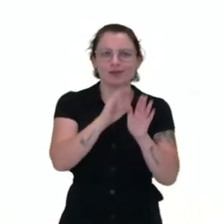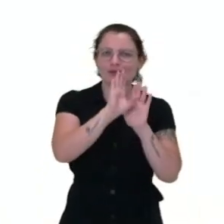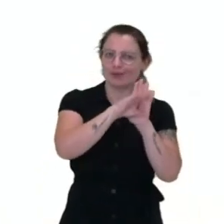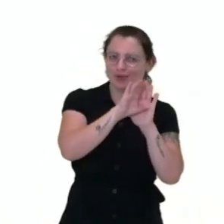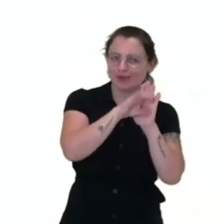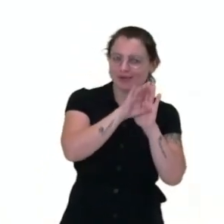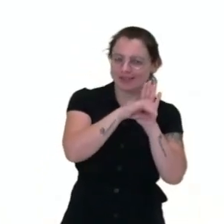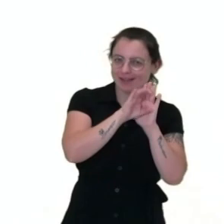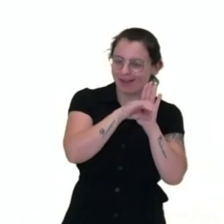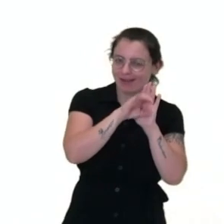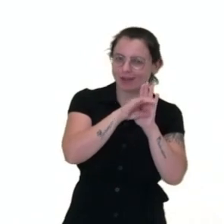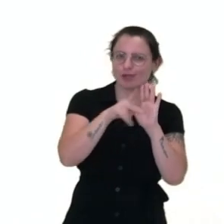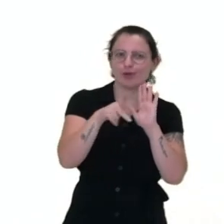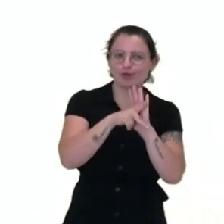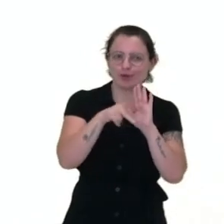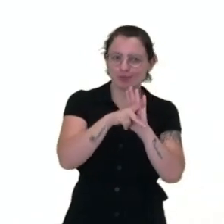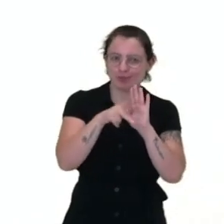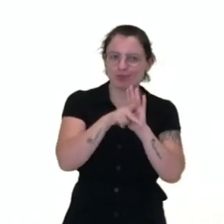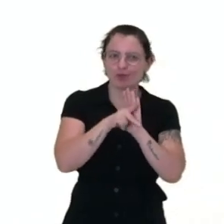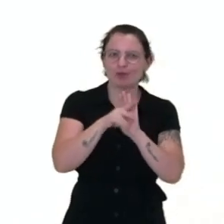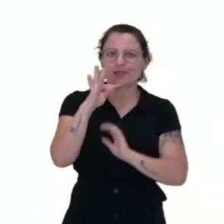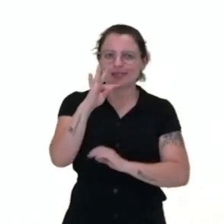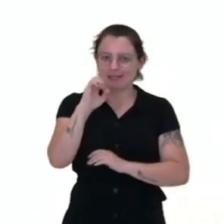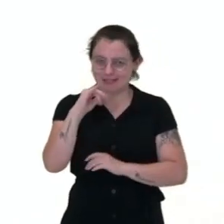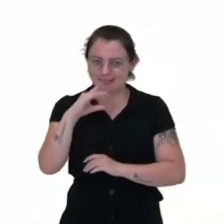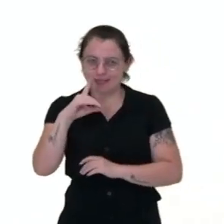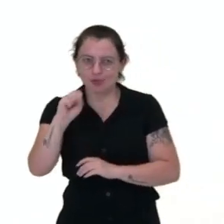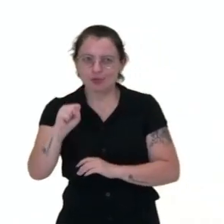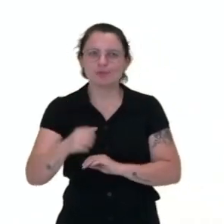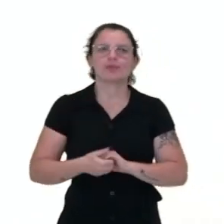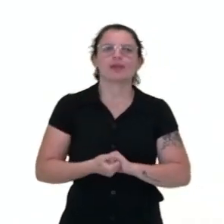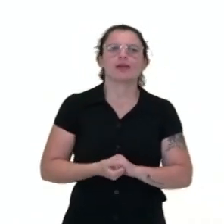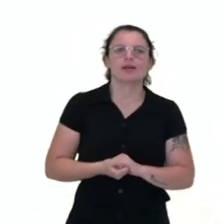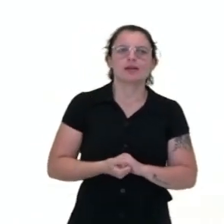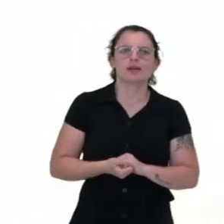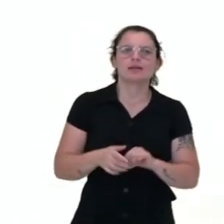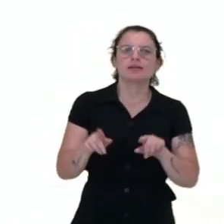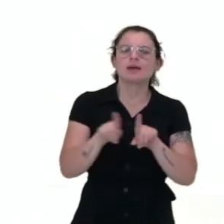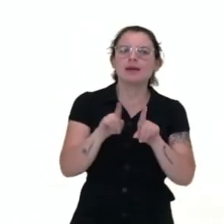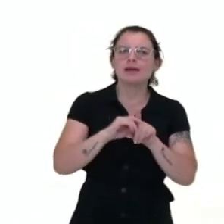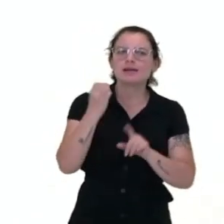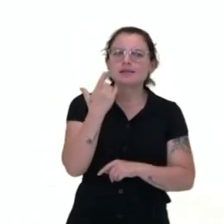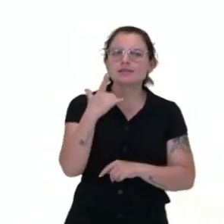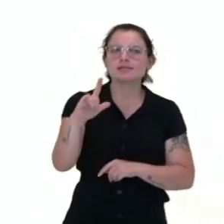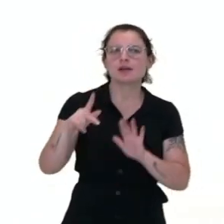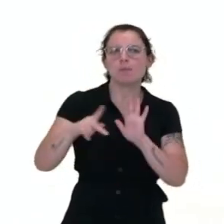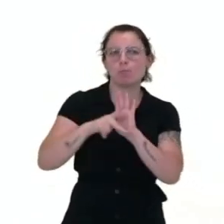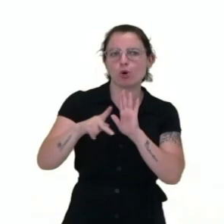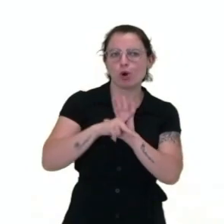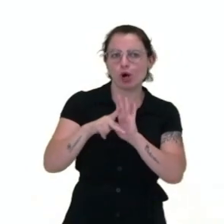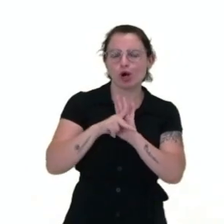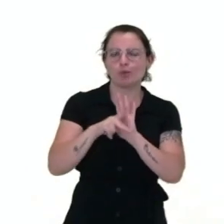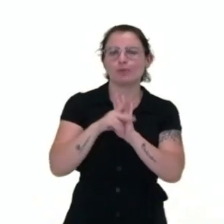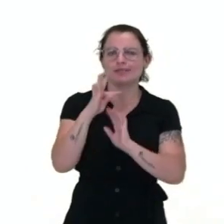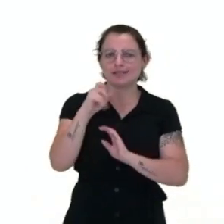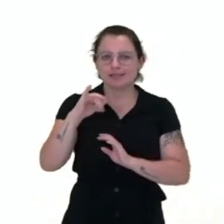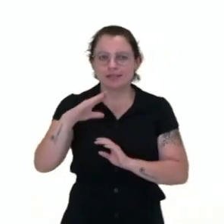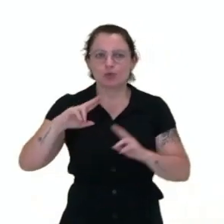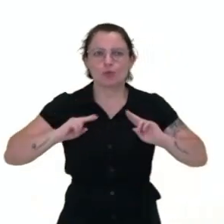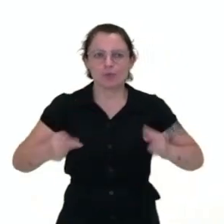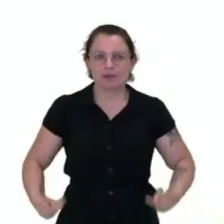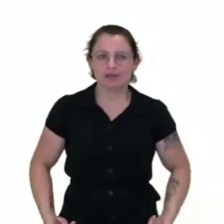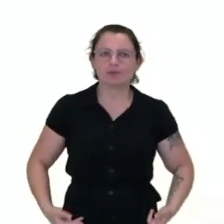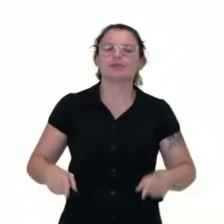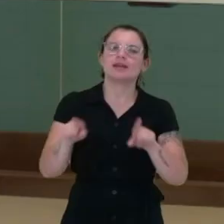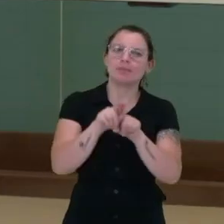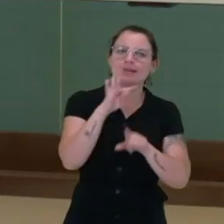estuda os tecidos, a classificação dos tecidos humanos, o que é tecido epitelial, as suas funções,